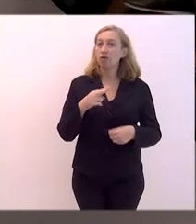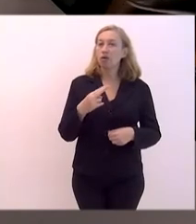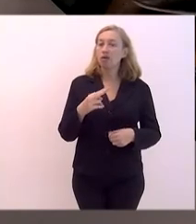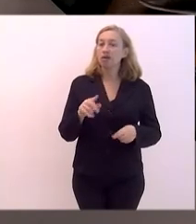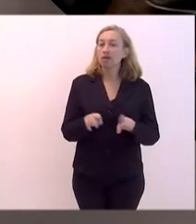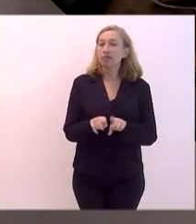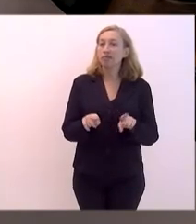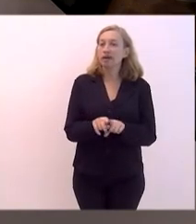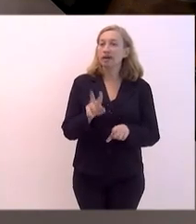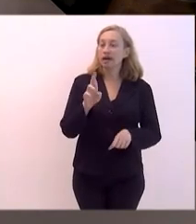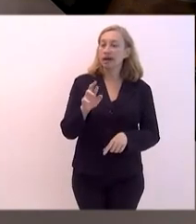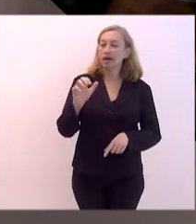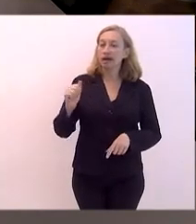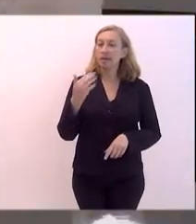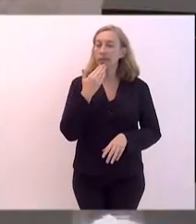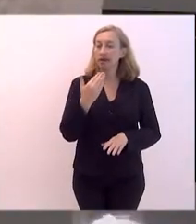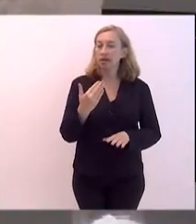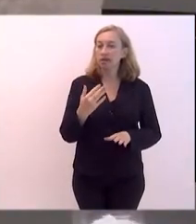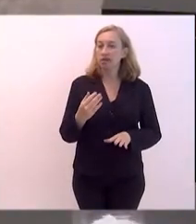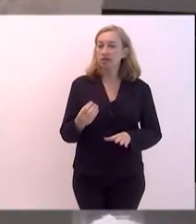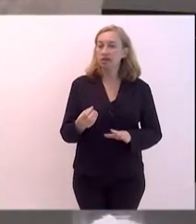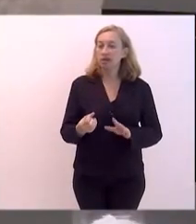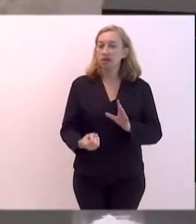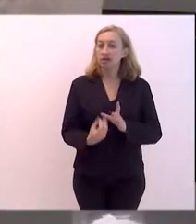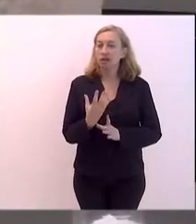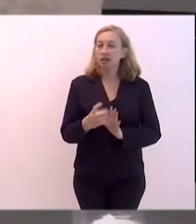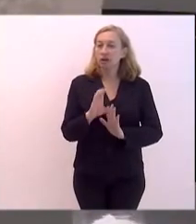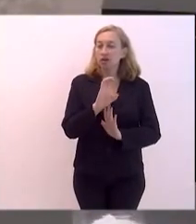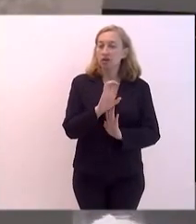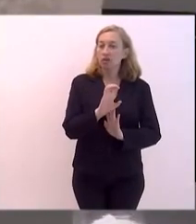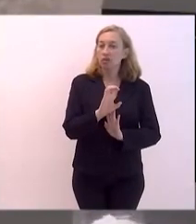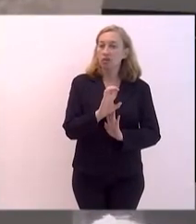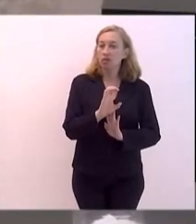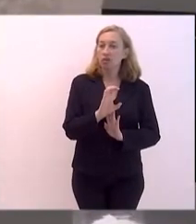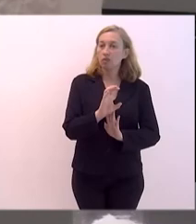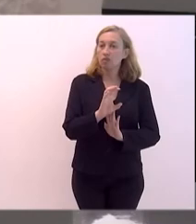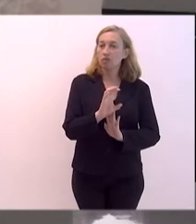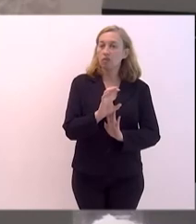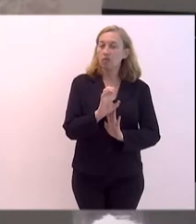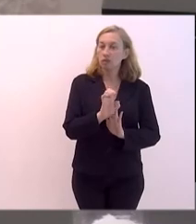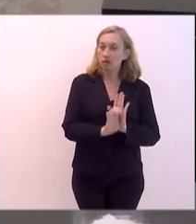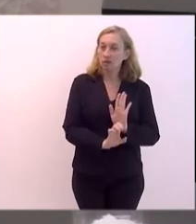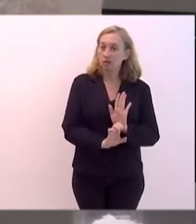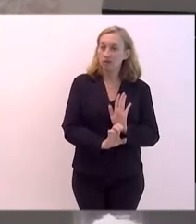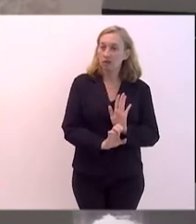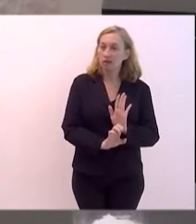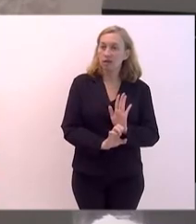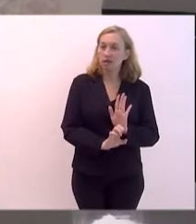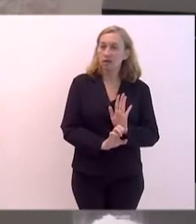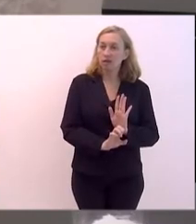eu sugeriria até uma emenda, alterando para o invés de Campinho, para a Intendente